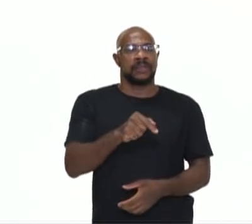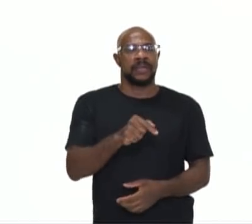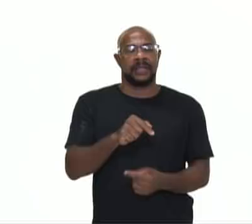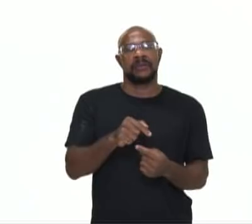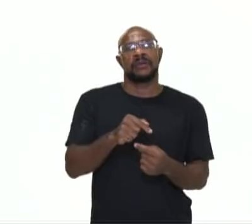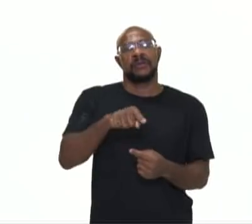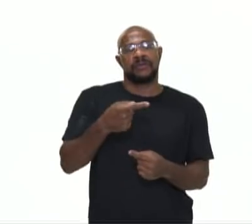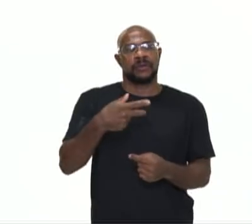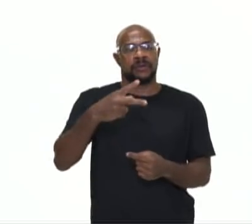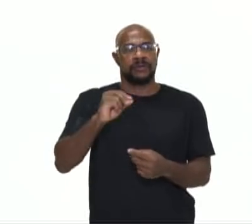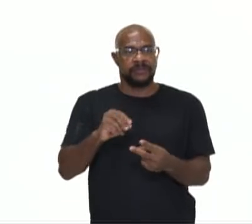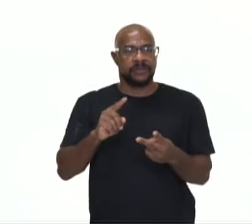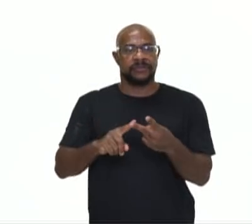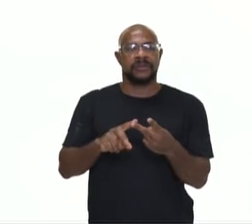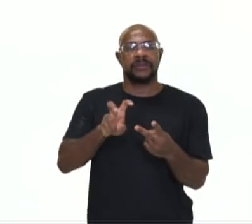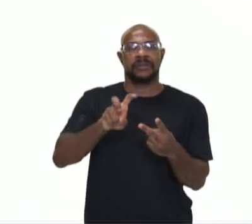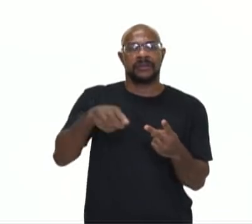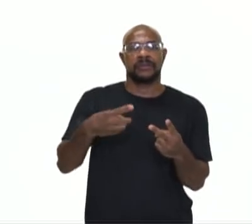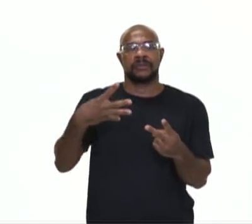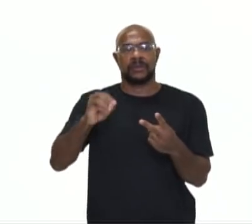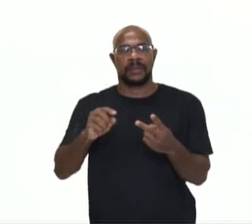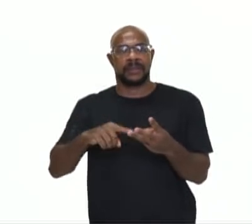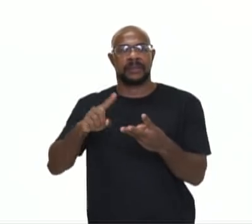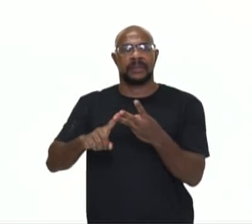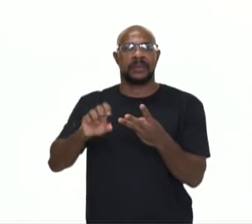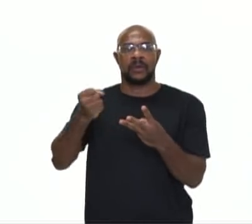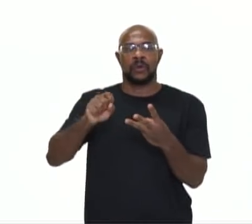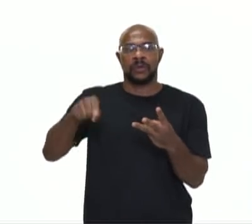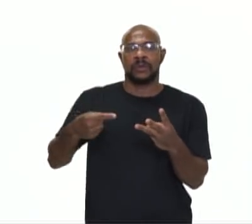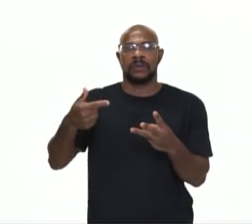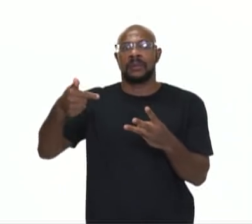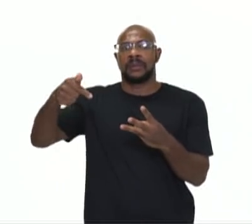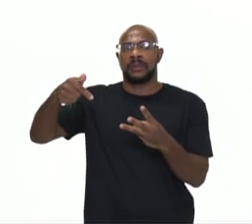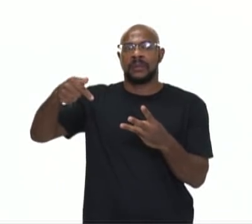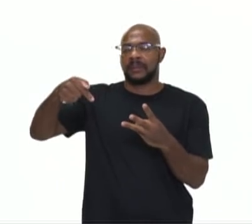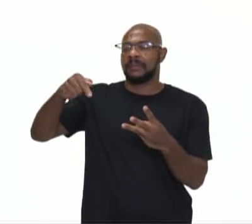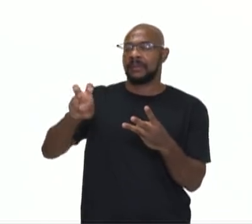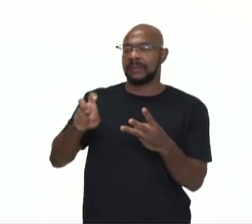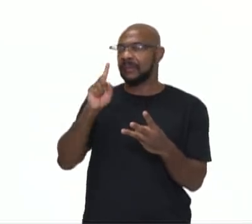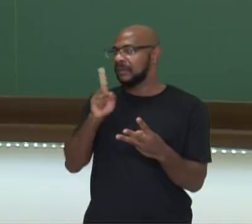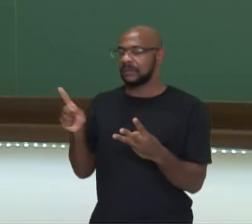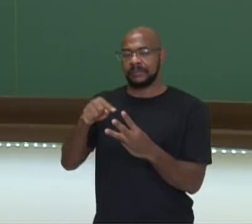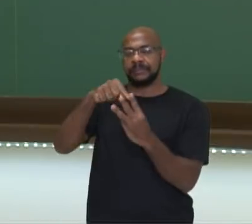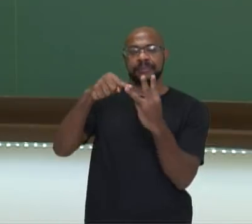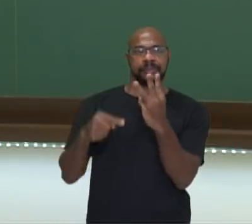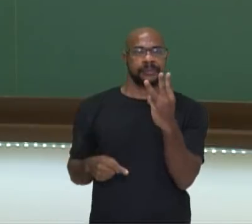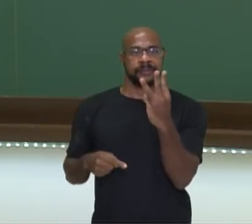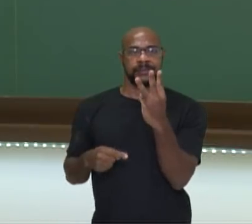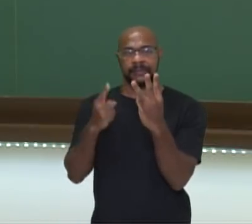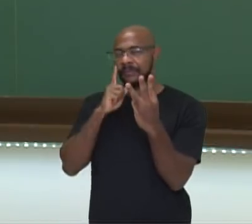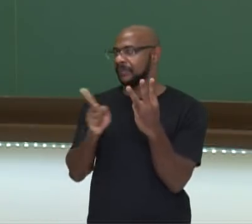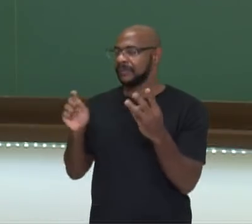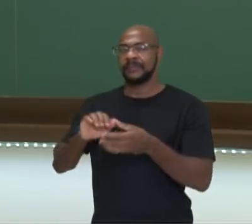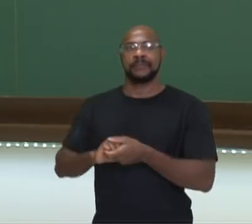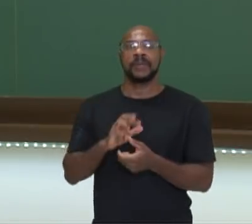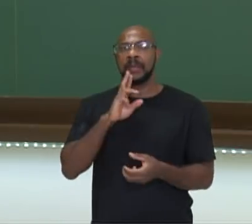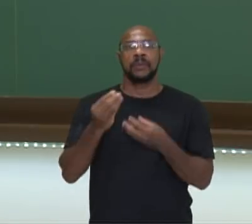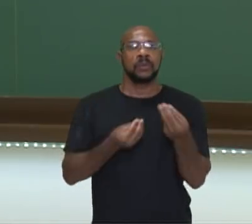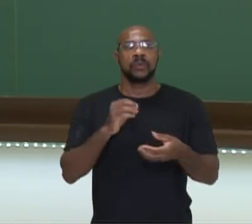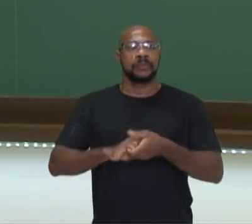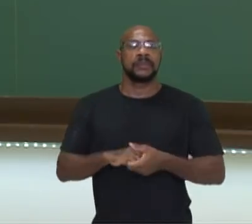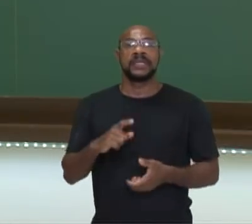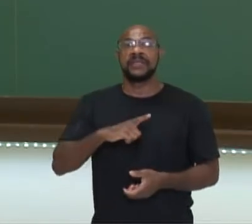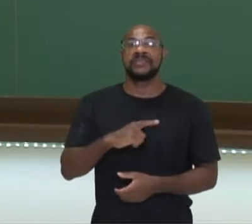5 lápis a R$ 8,75. Beleza? Então vamos ver como é que continua aí o resultado. Ele tinha 2